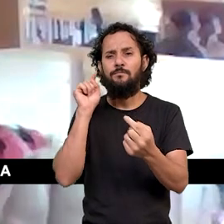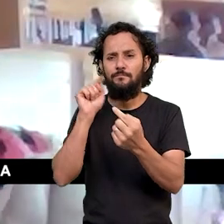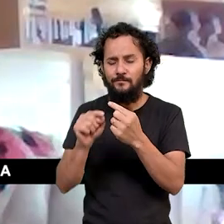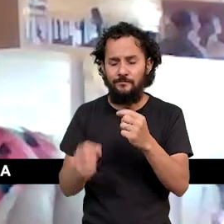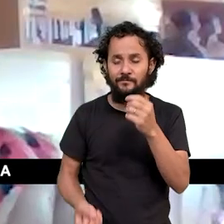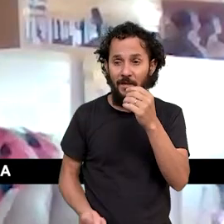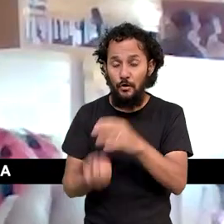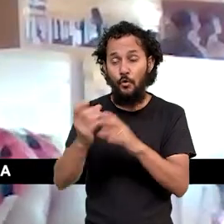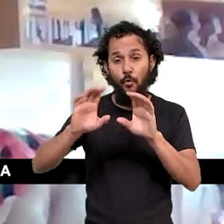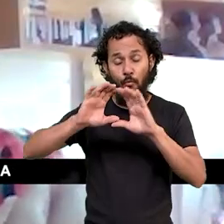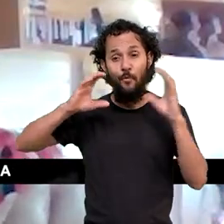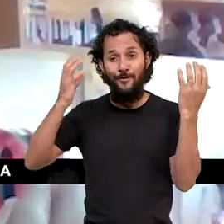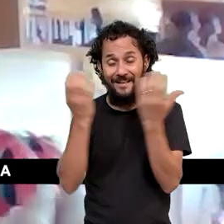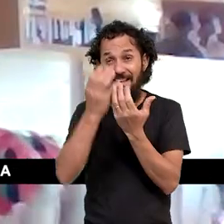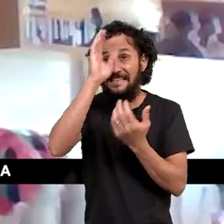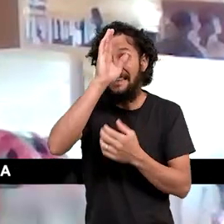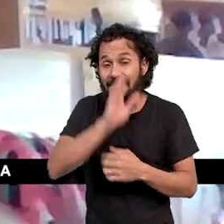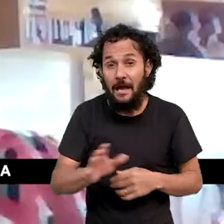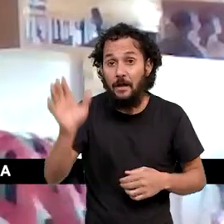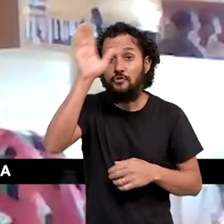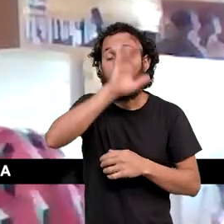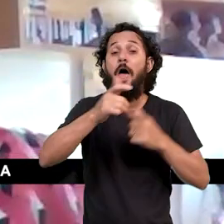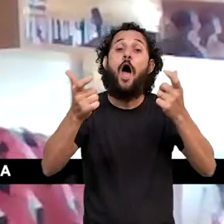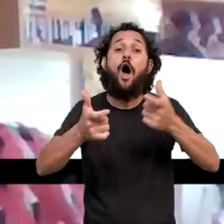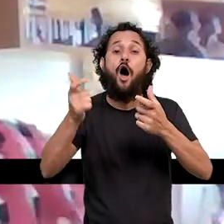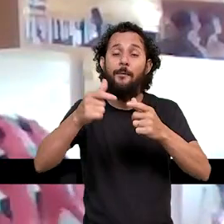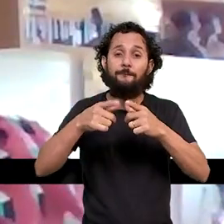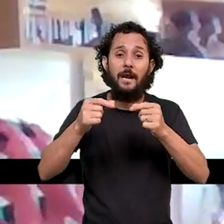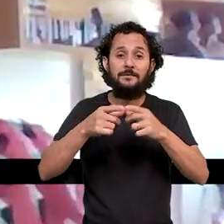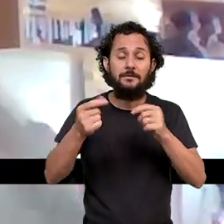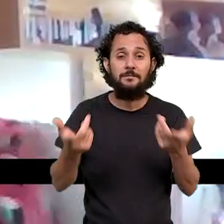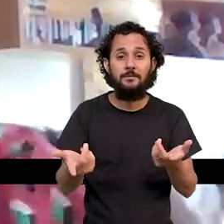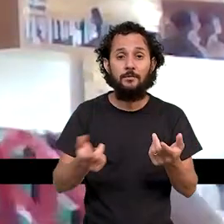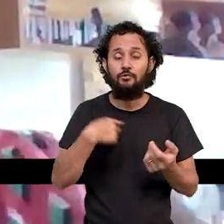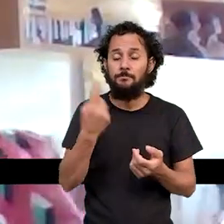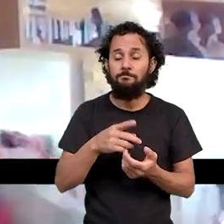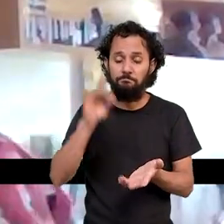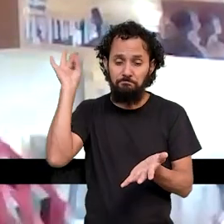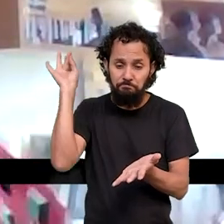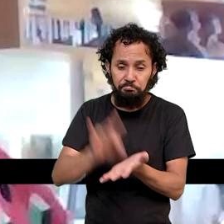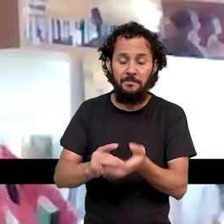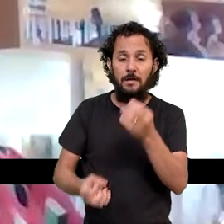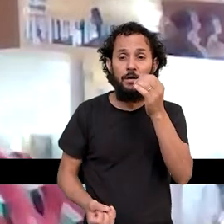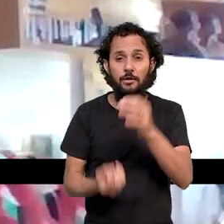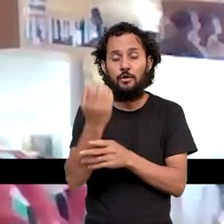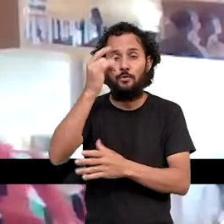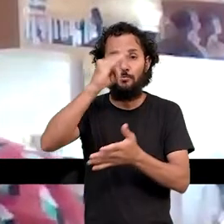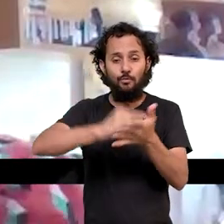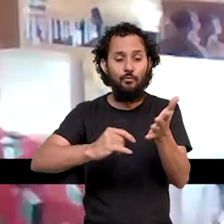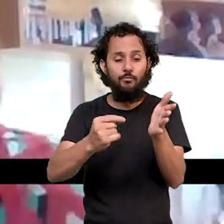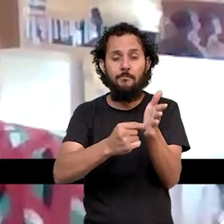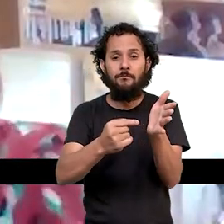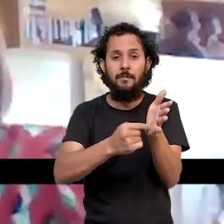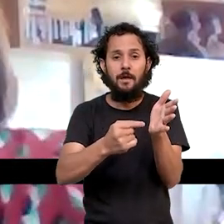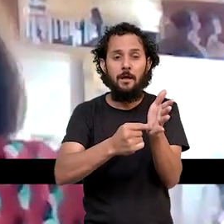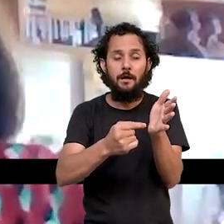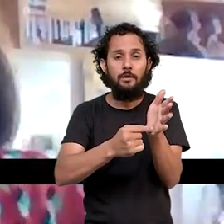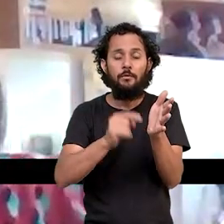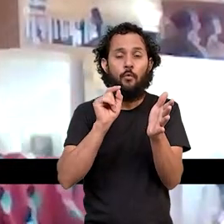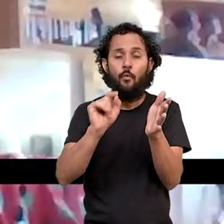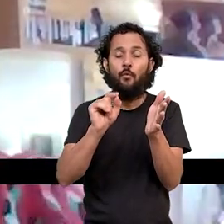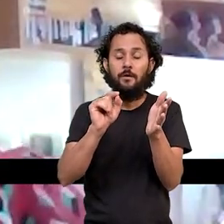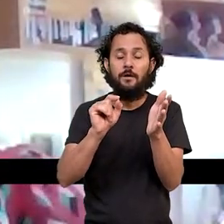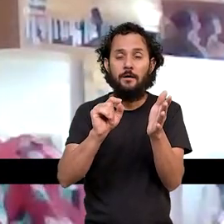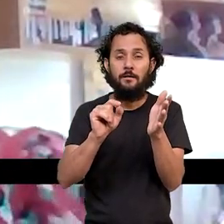culminaram num congresso, num seminário nacional em Brasília, em que nós consolidamos um documento